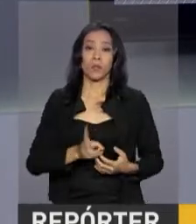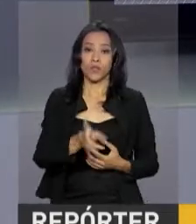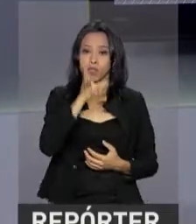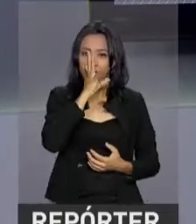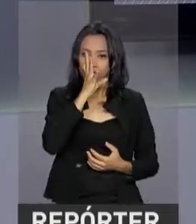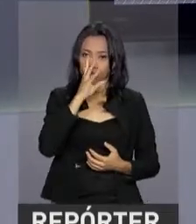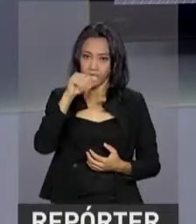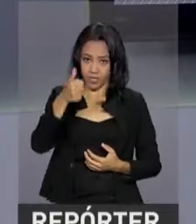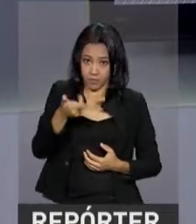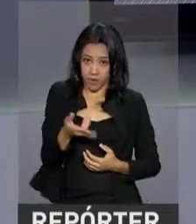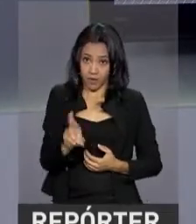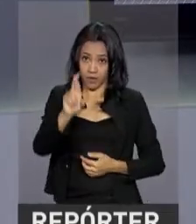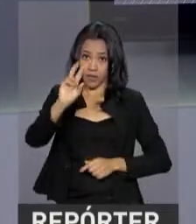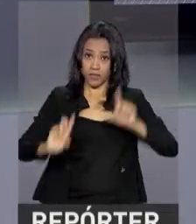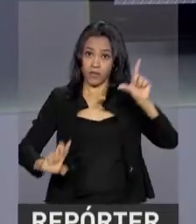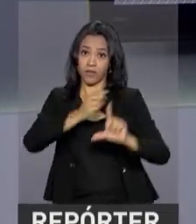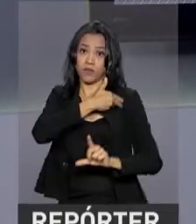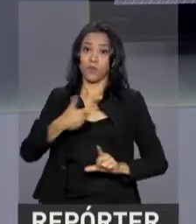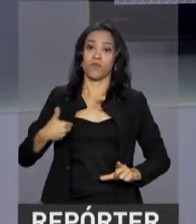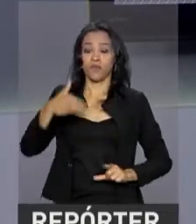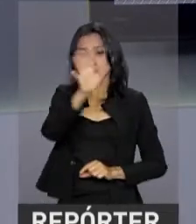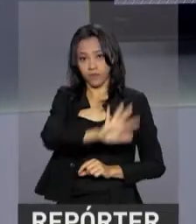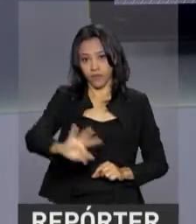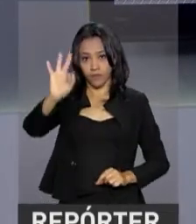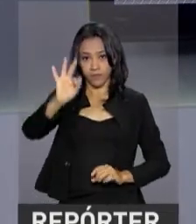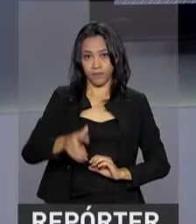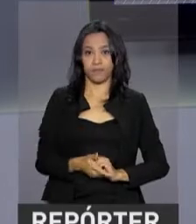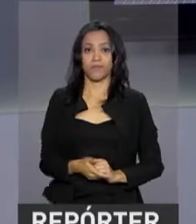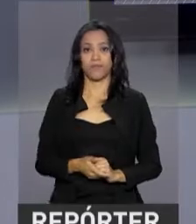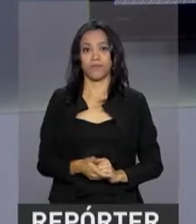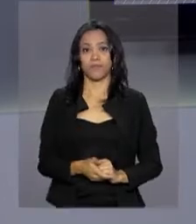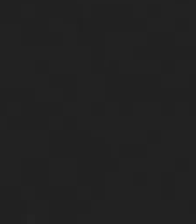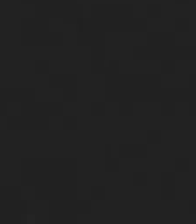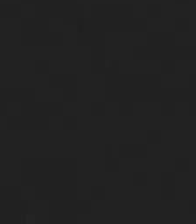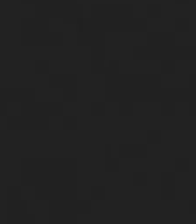continue com a gente aqui na nbr a tv do governo federal